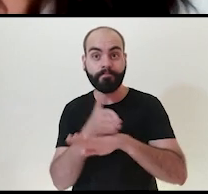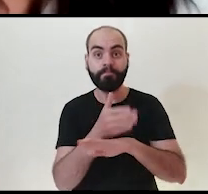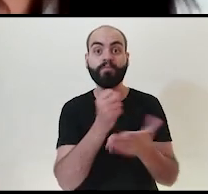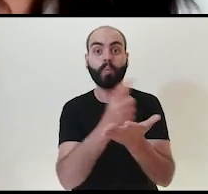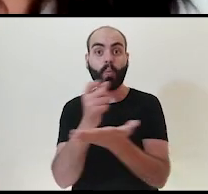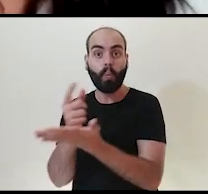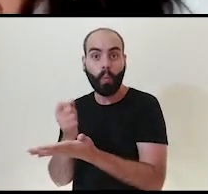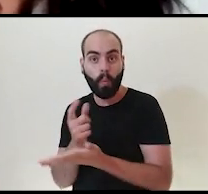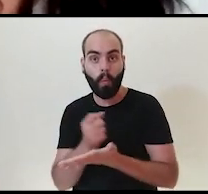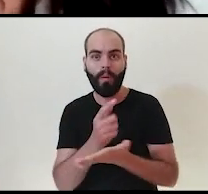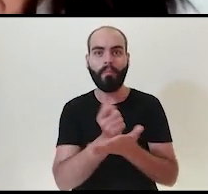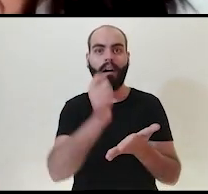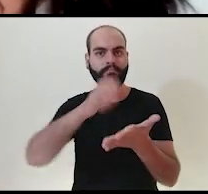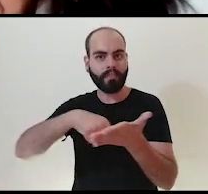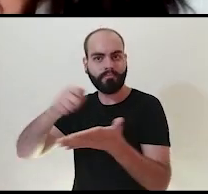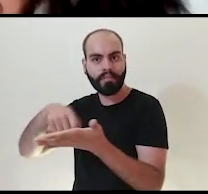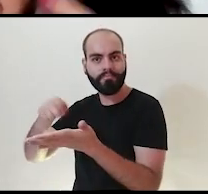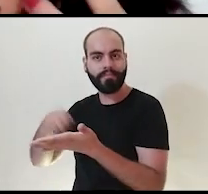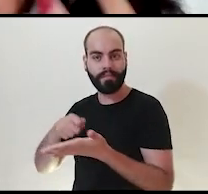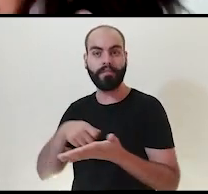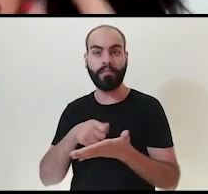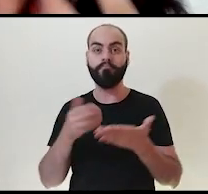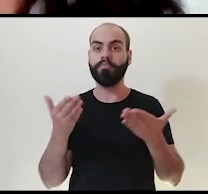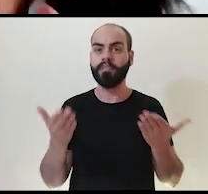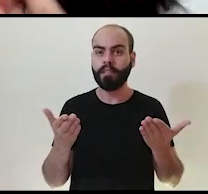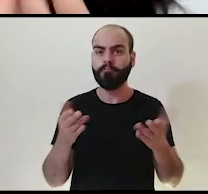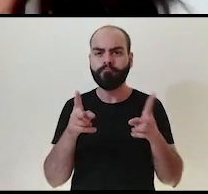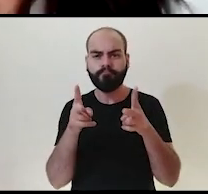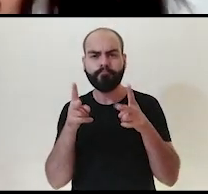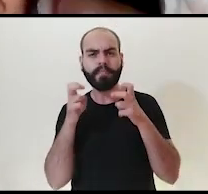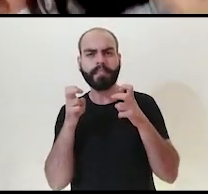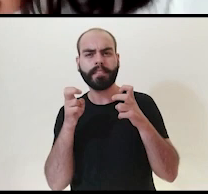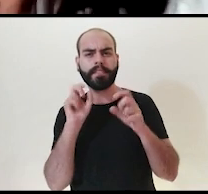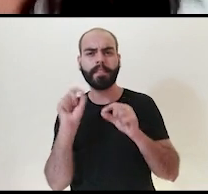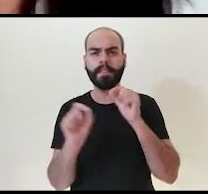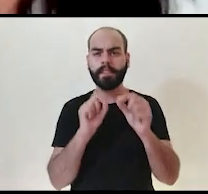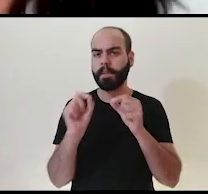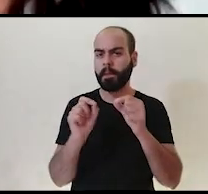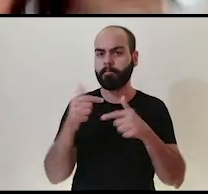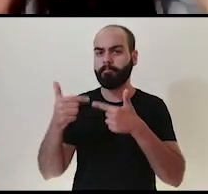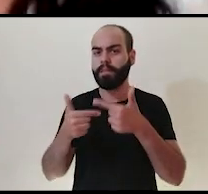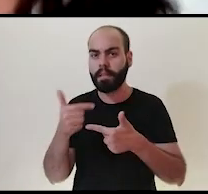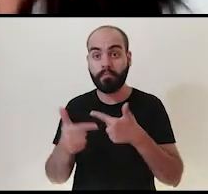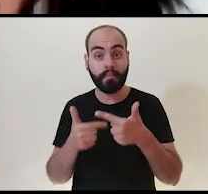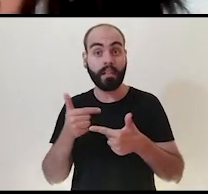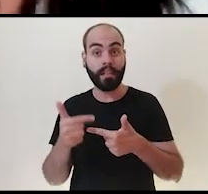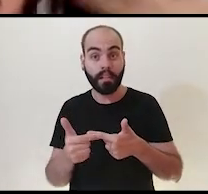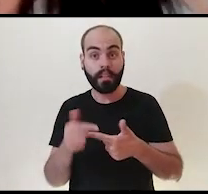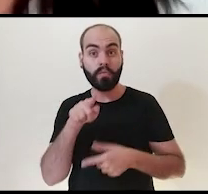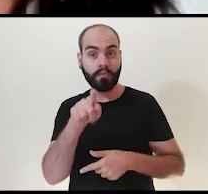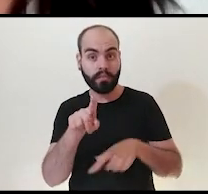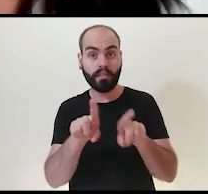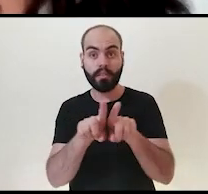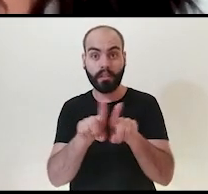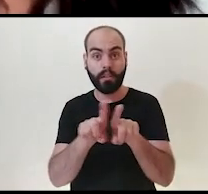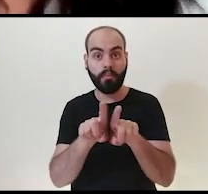prestar um serviço para ela. E isso é muito perceptível para quem está na área, para você também, Aline, que cuida das suas redes